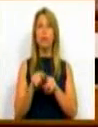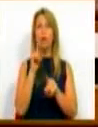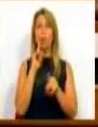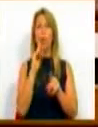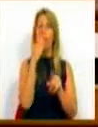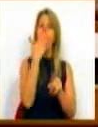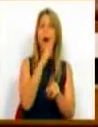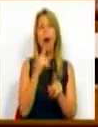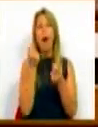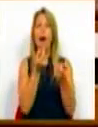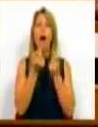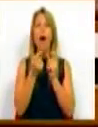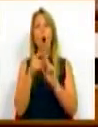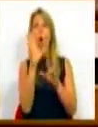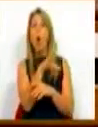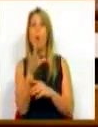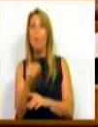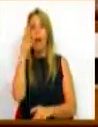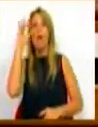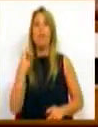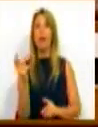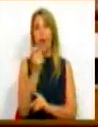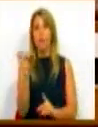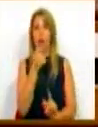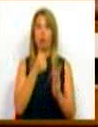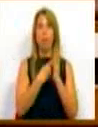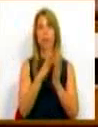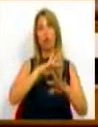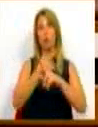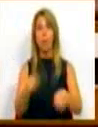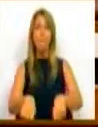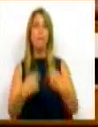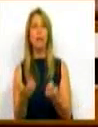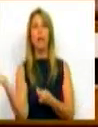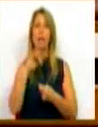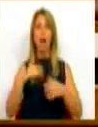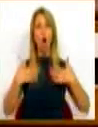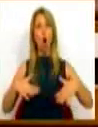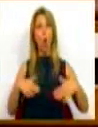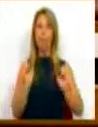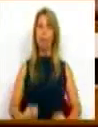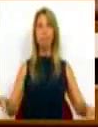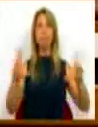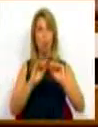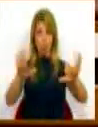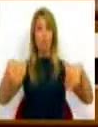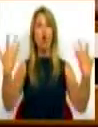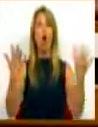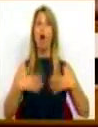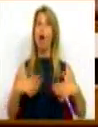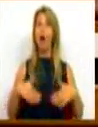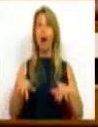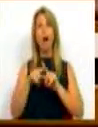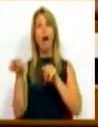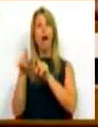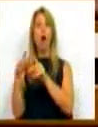ideias, frases ou medidas dos outros partidos, trazer roupa nova, pode até vestir-se recorrendo ao